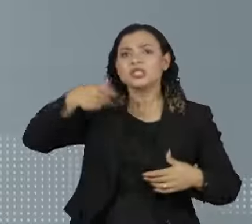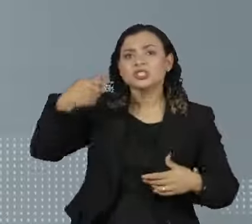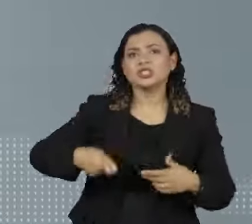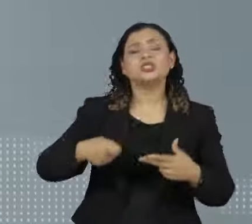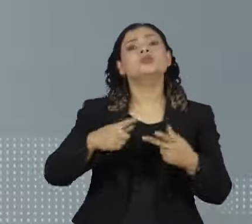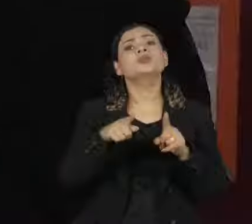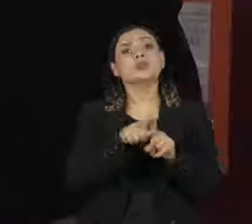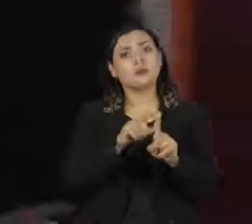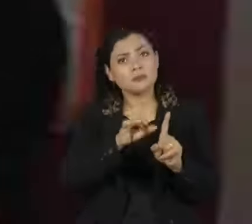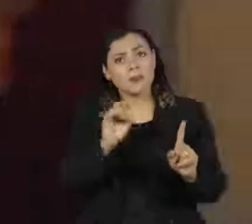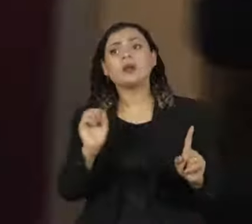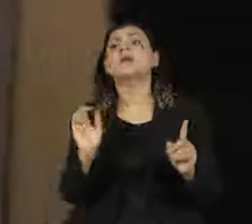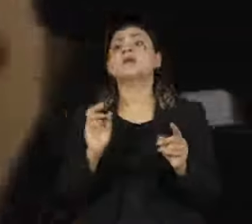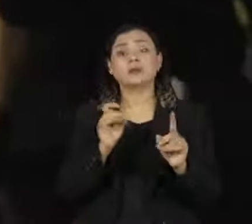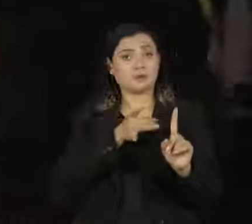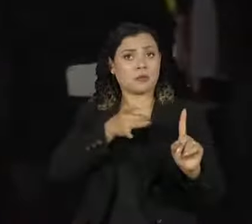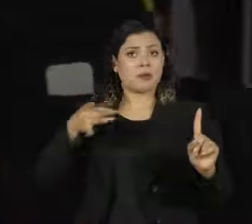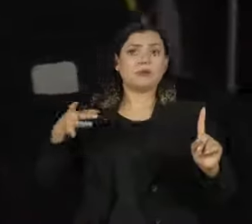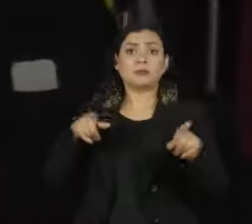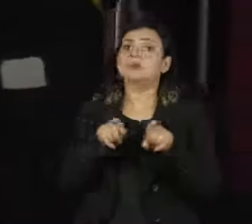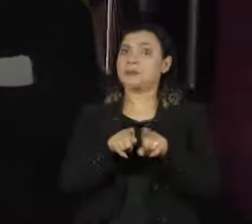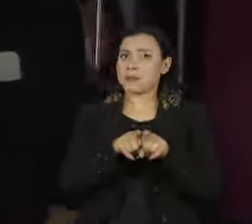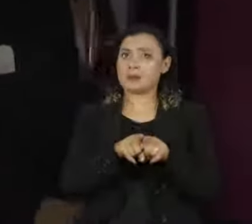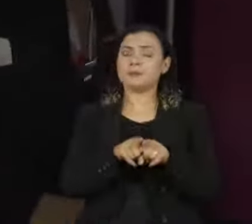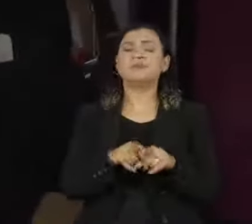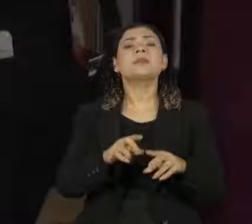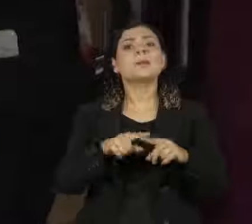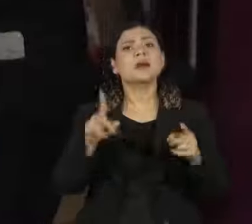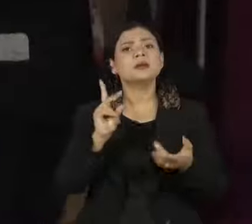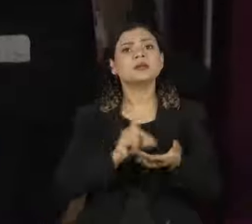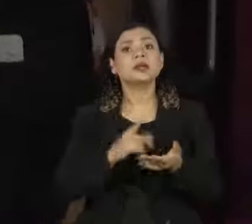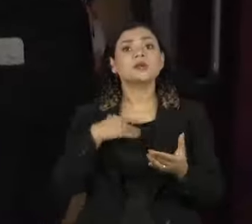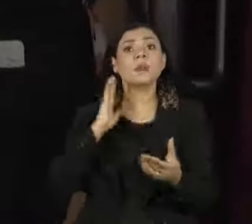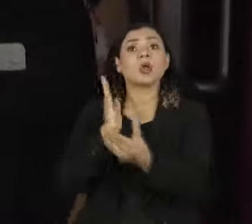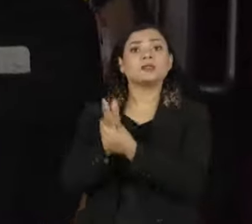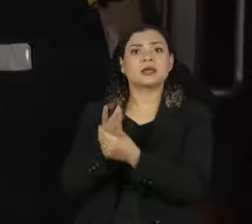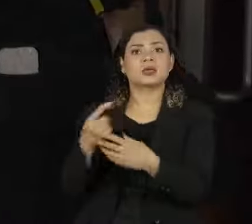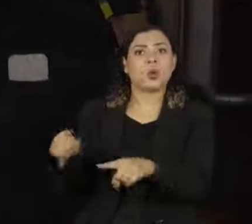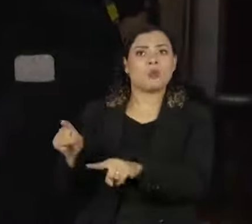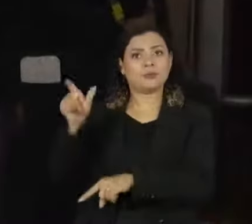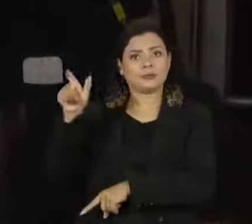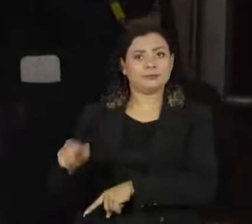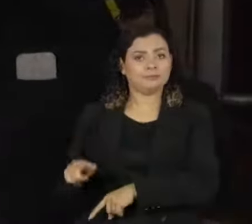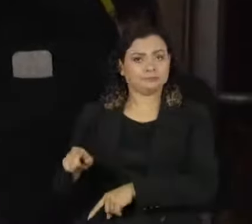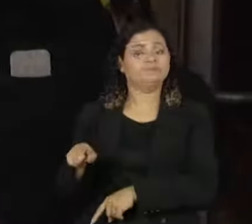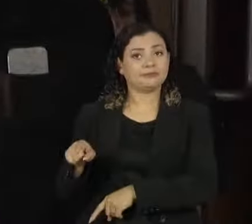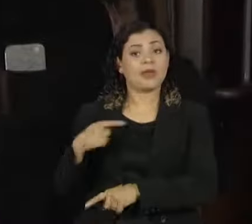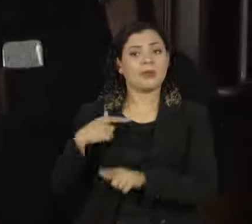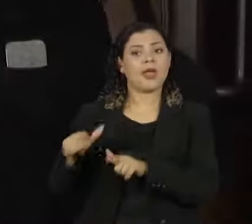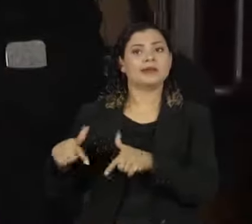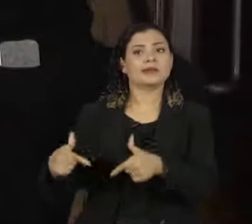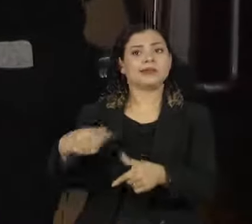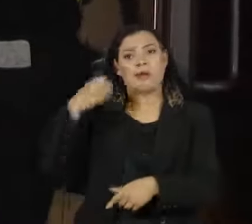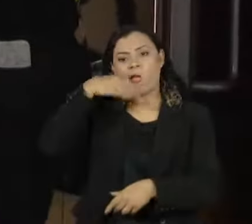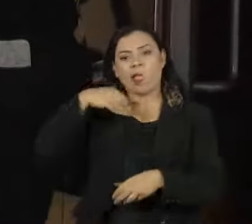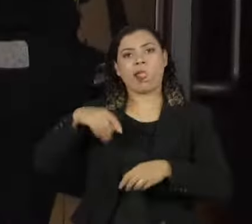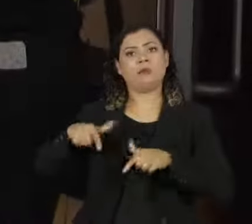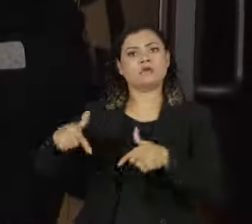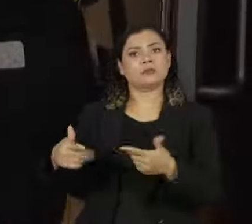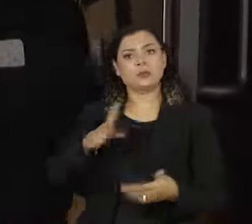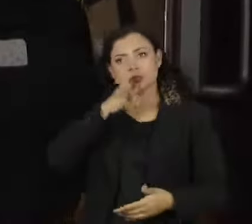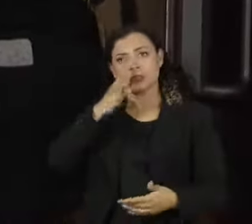E sexismo ontem a FIFA abriu um processo disciplinar contra o dirigente por comportamento ofensivo